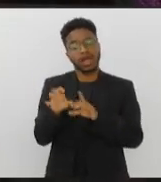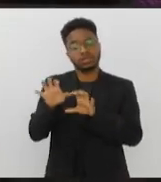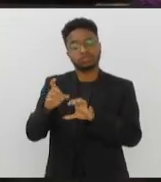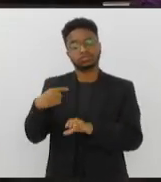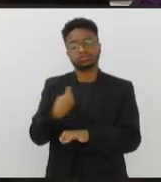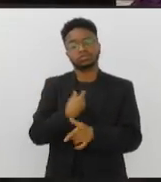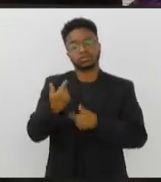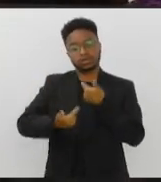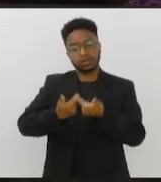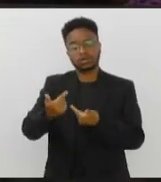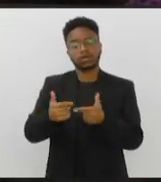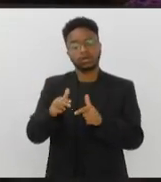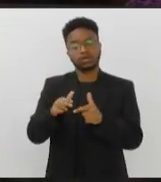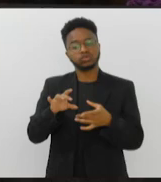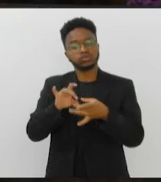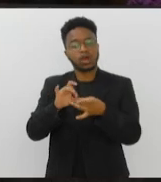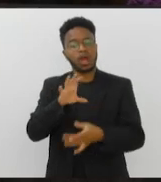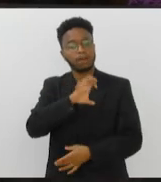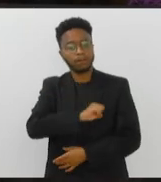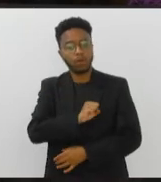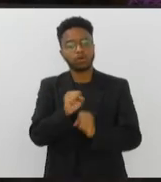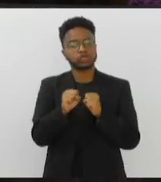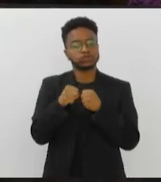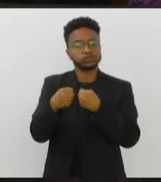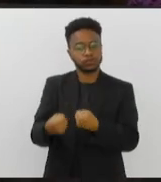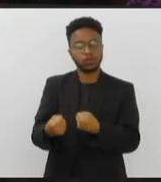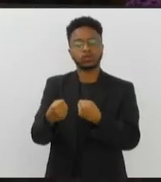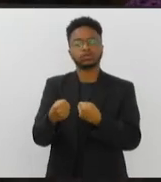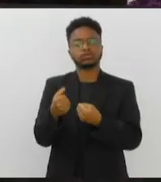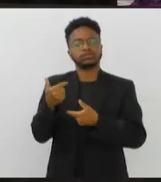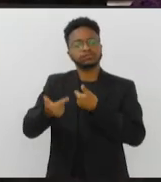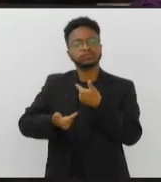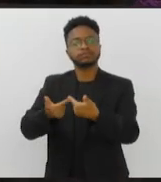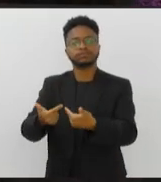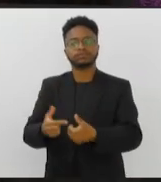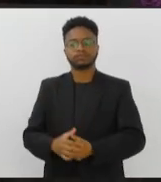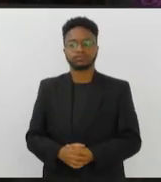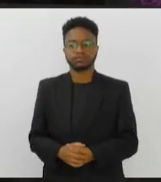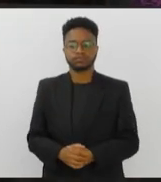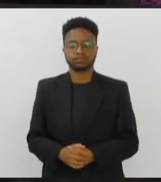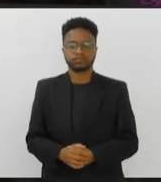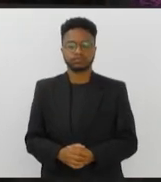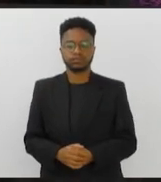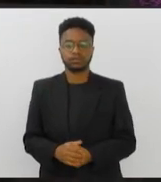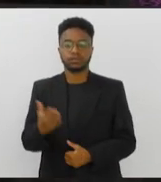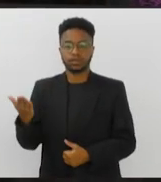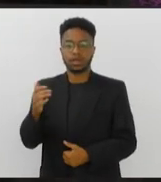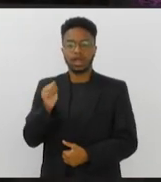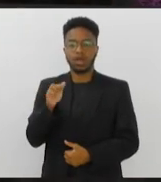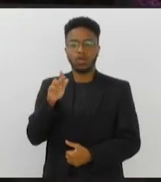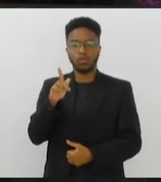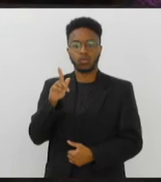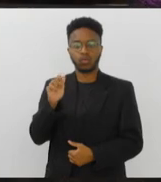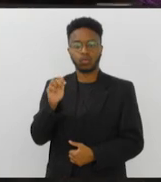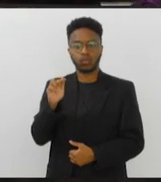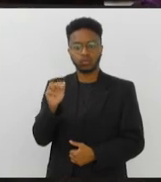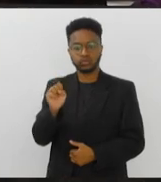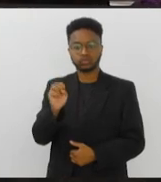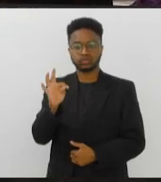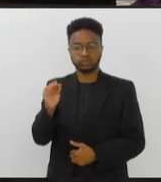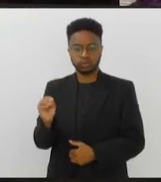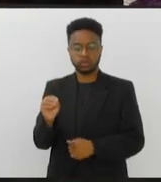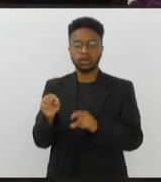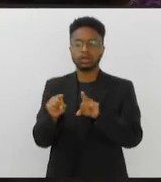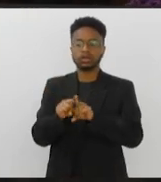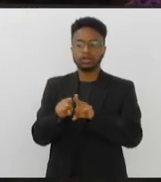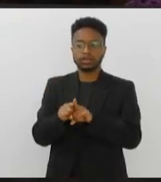trabalho, com amor, com dedicação, com empenho, servindo. Foi o doutor Augusto que chegou, foi